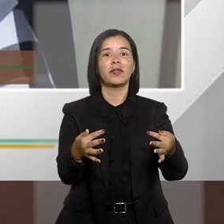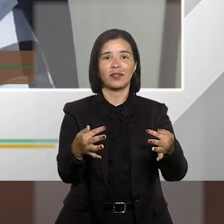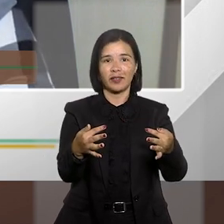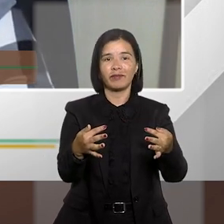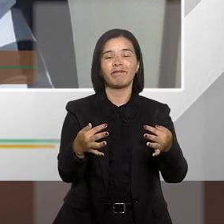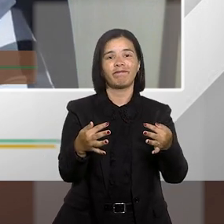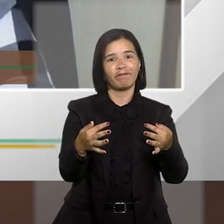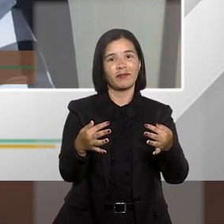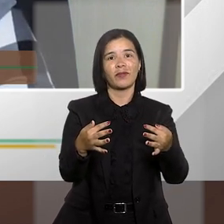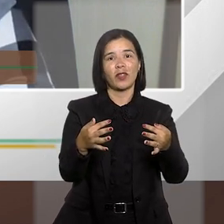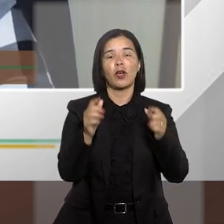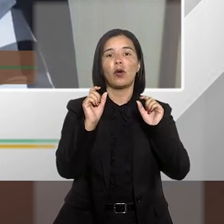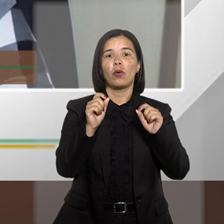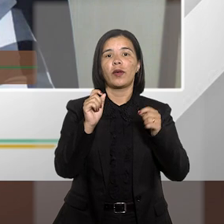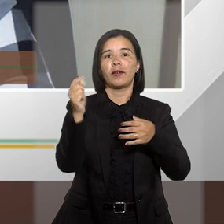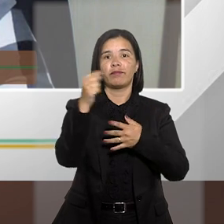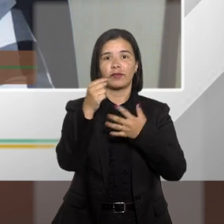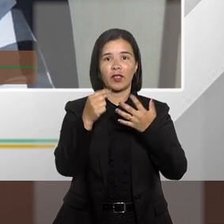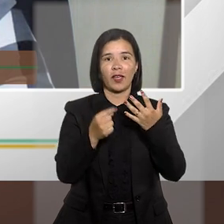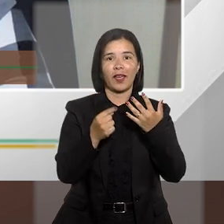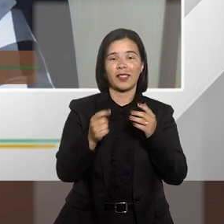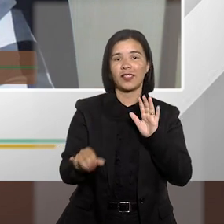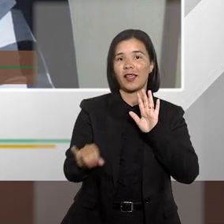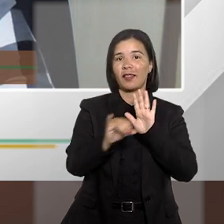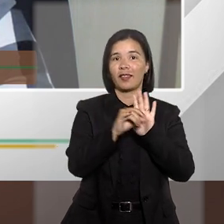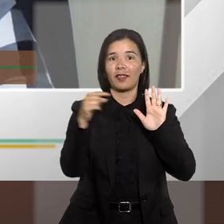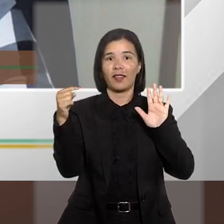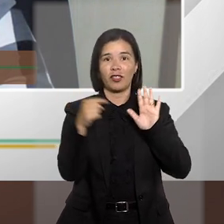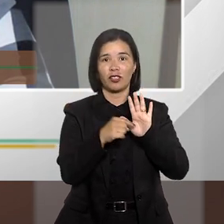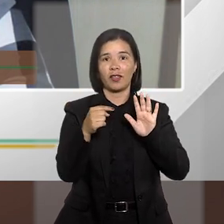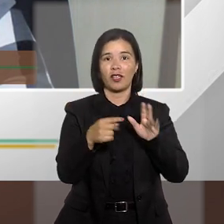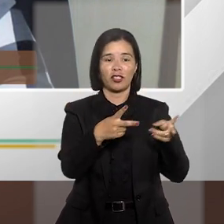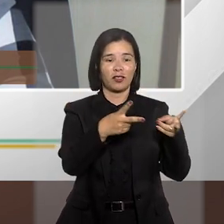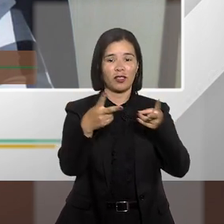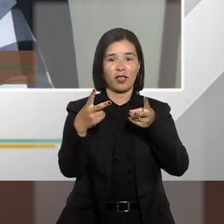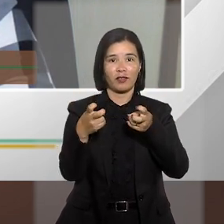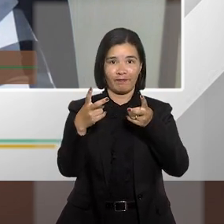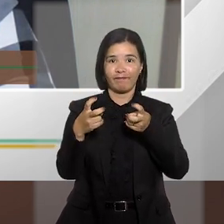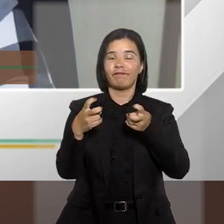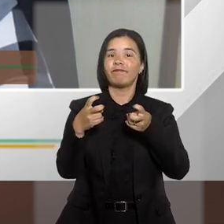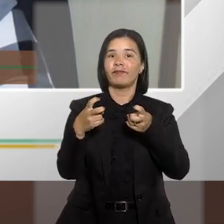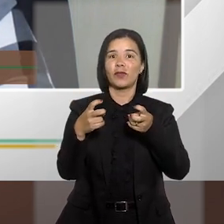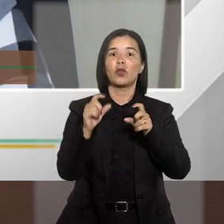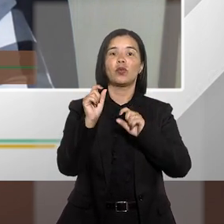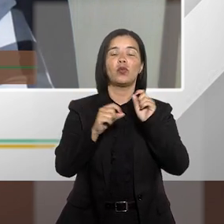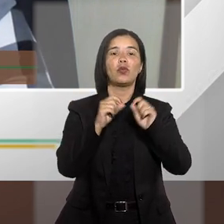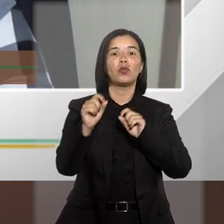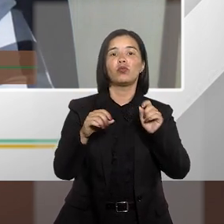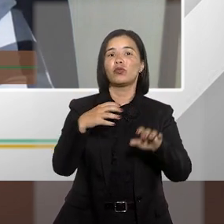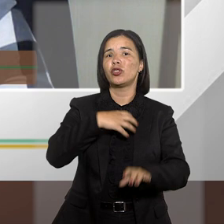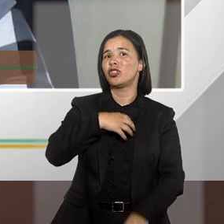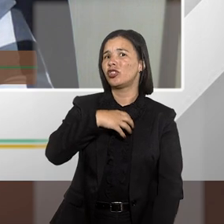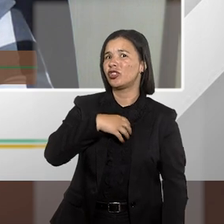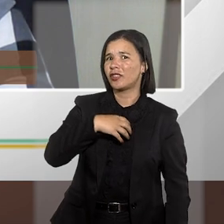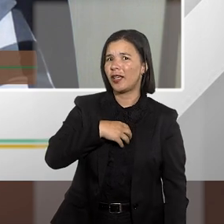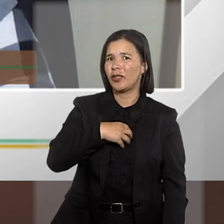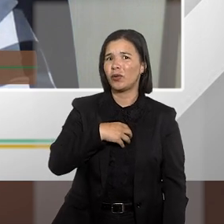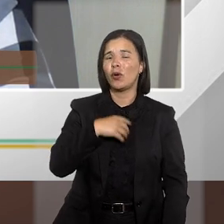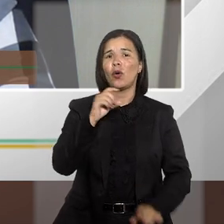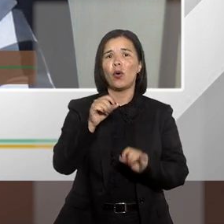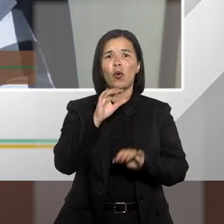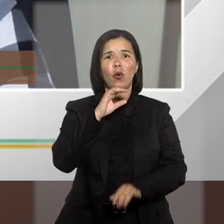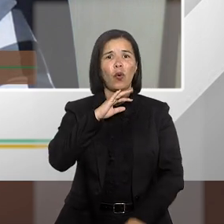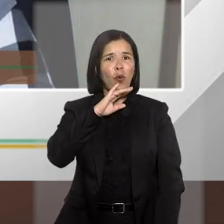Eles atribuem a essa identidade, a esse reconhecimento desses corpos, de forma muito